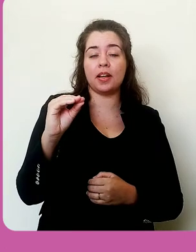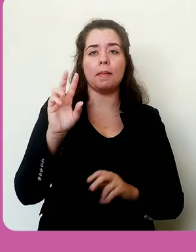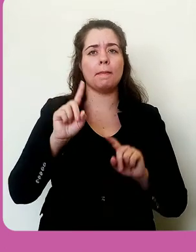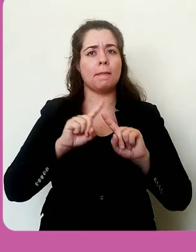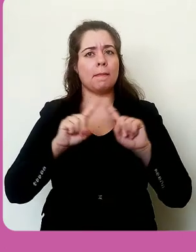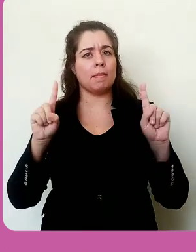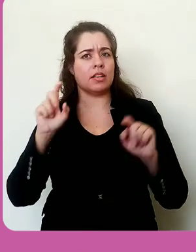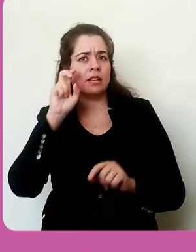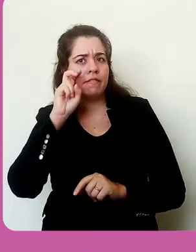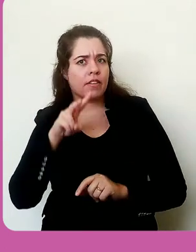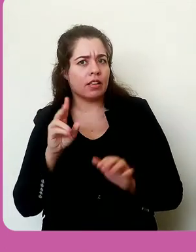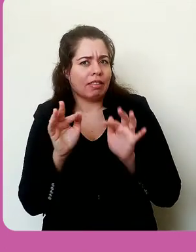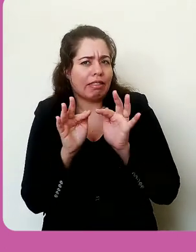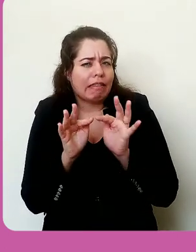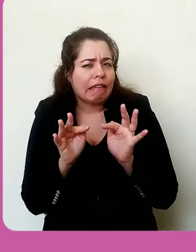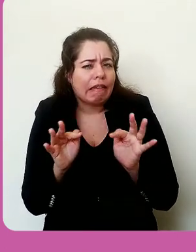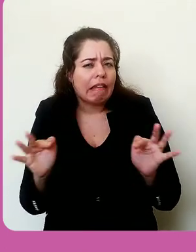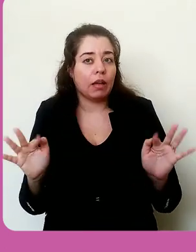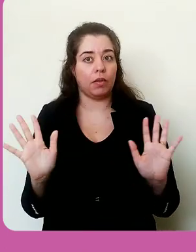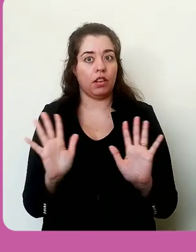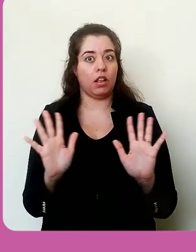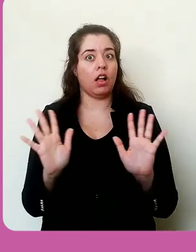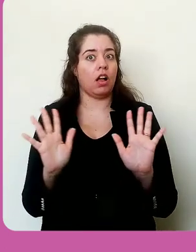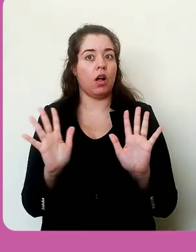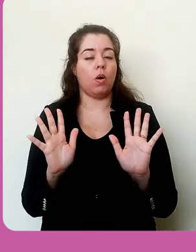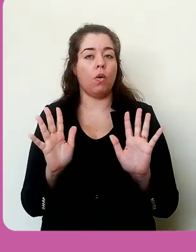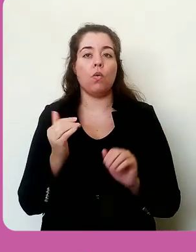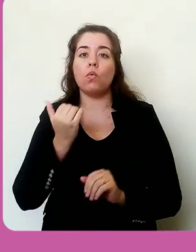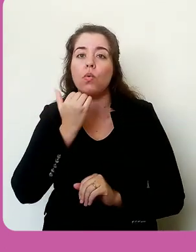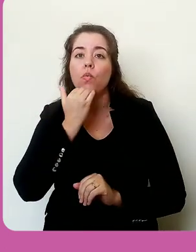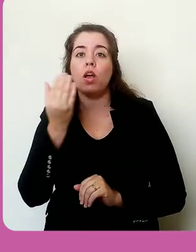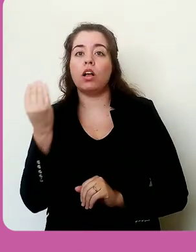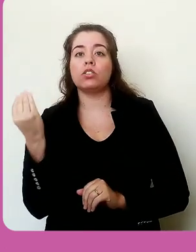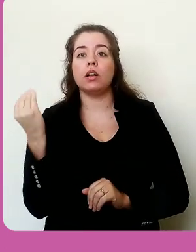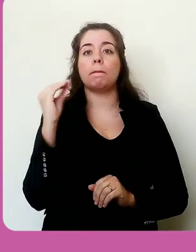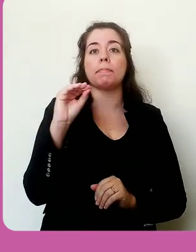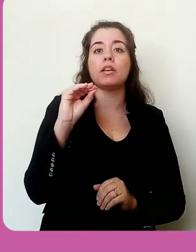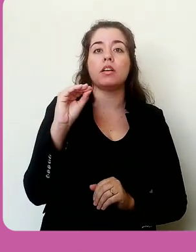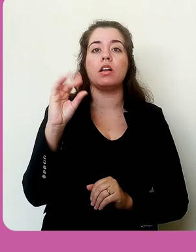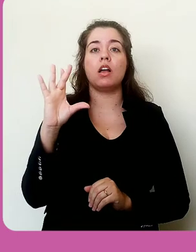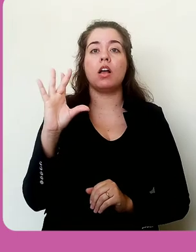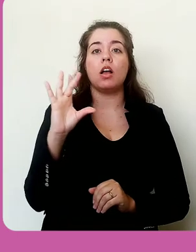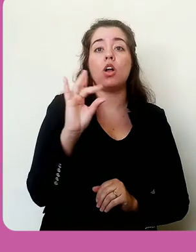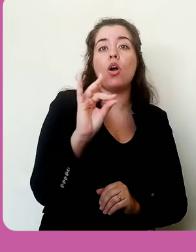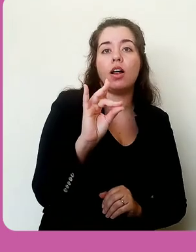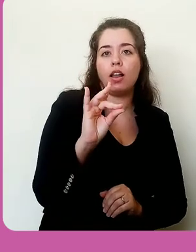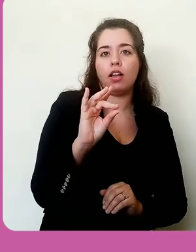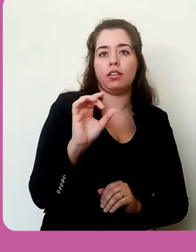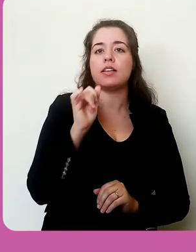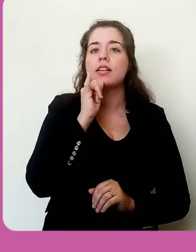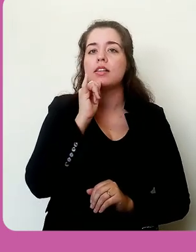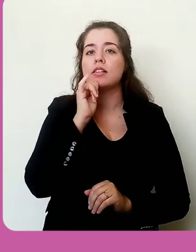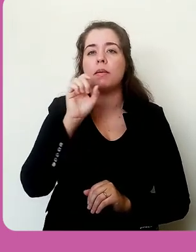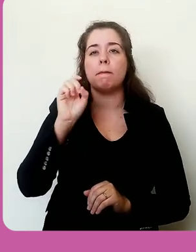Não basta eu vir aqui e copiar, e colar, ó. Clicar aqui e colar.